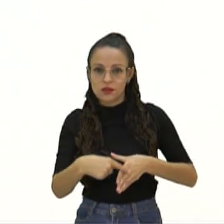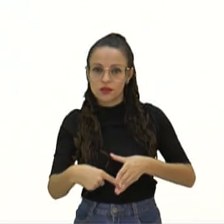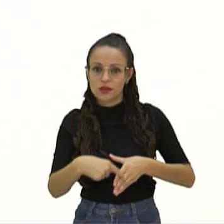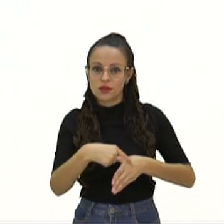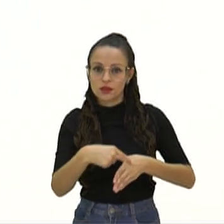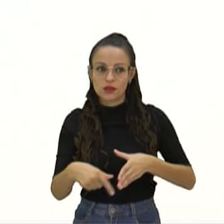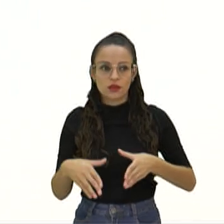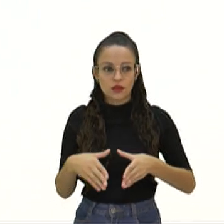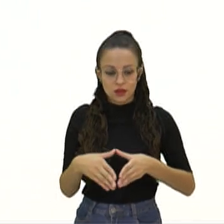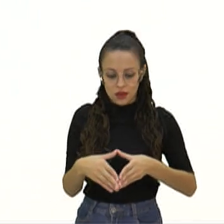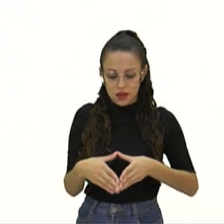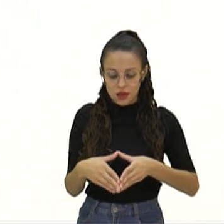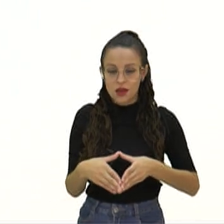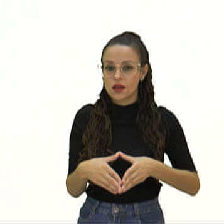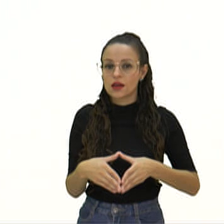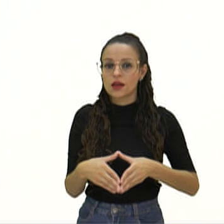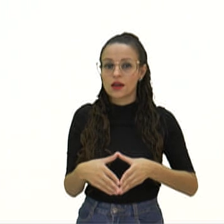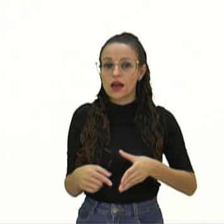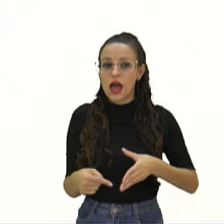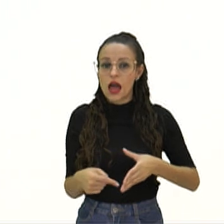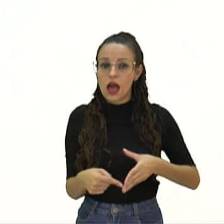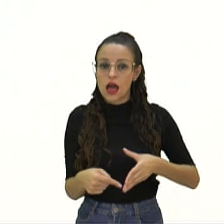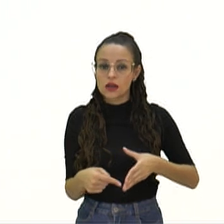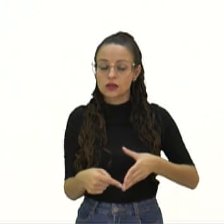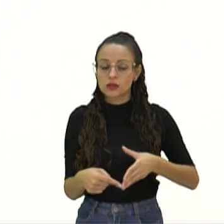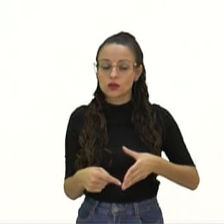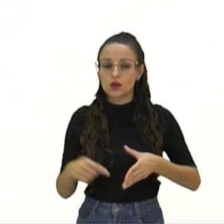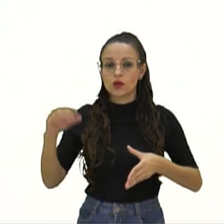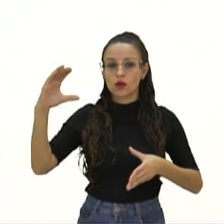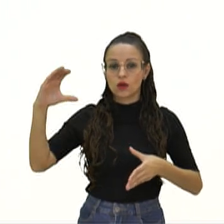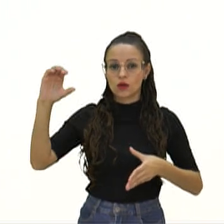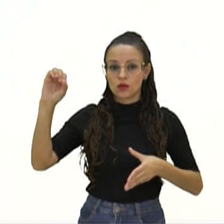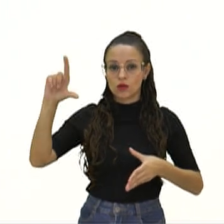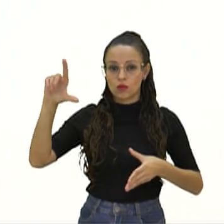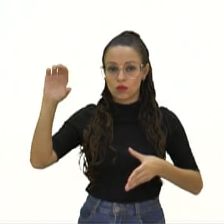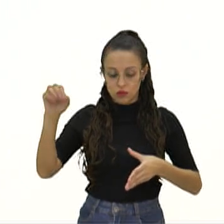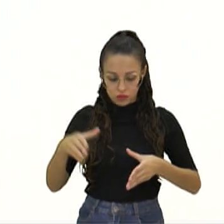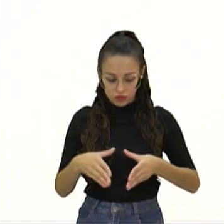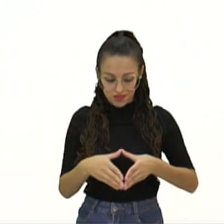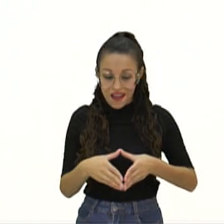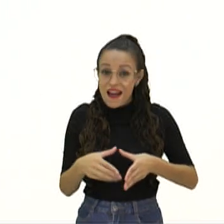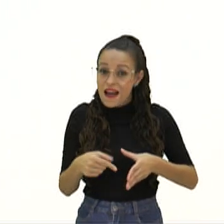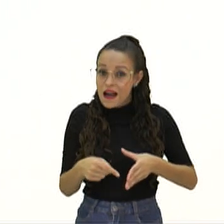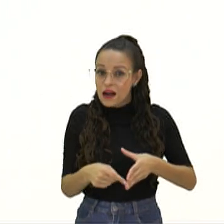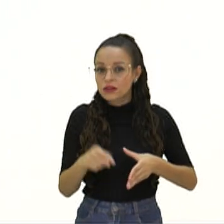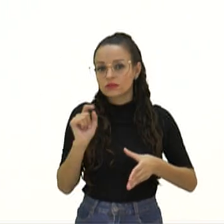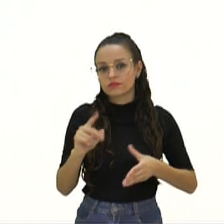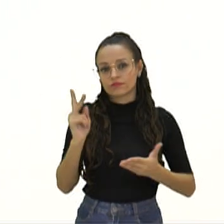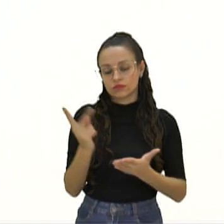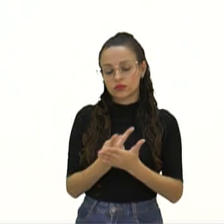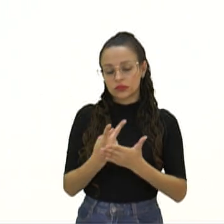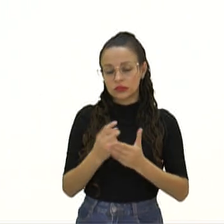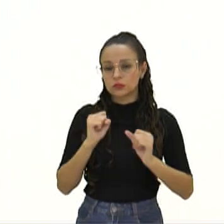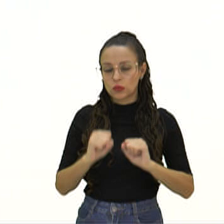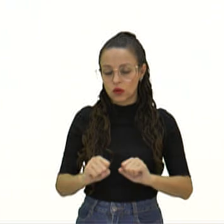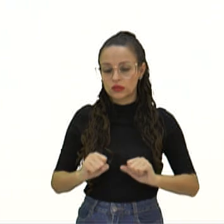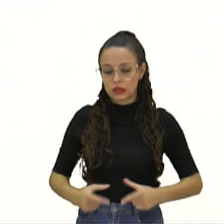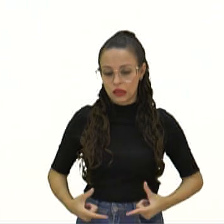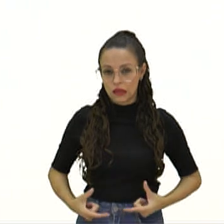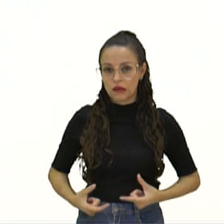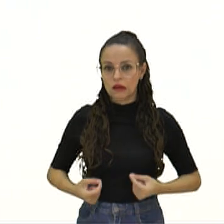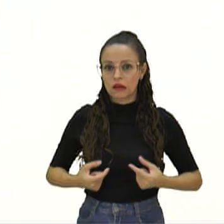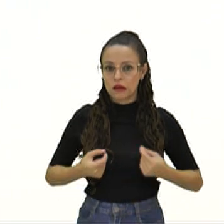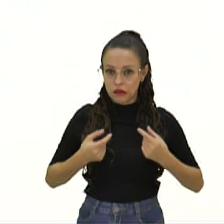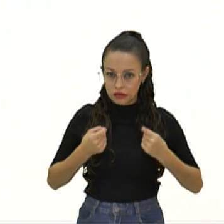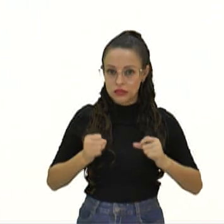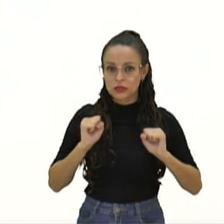e aqui que a gente vai chamar de de colo do útero, onde desenvolve principalmente o câncer, né? Muitas vezes ocasionados por